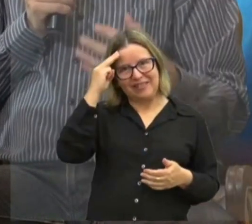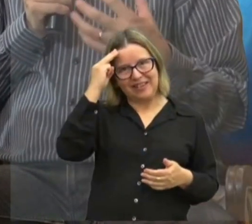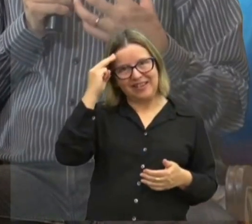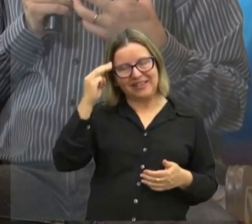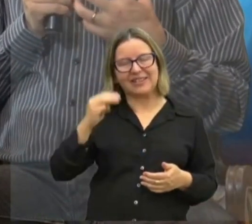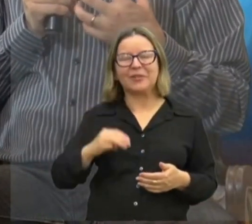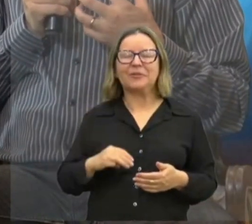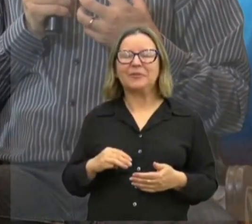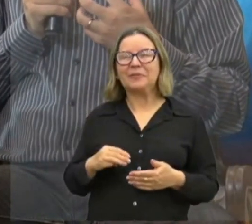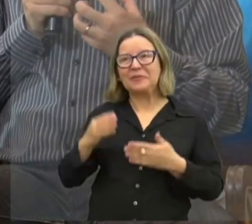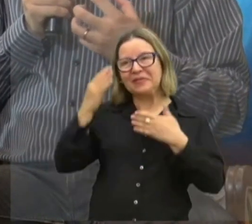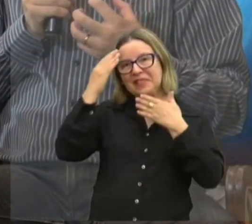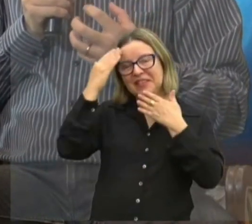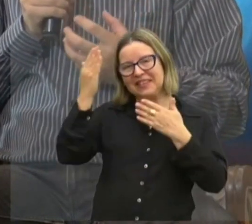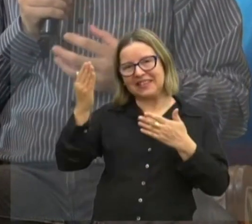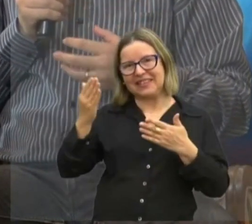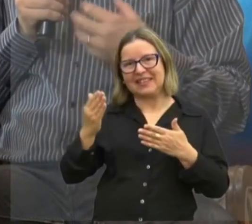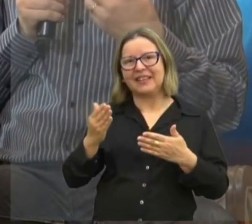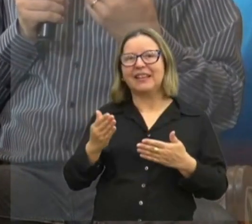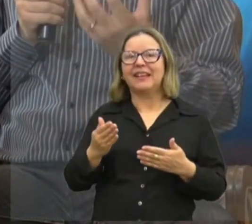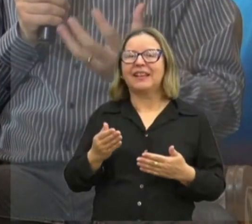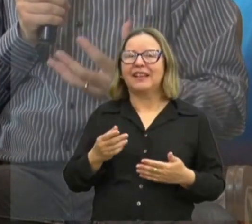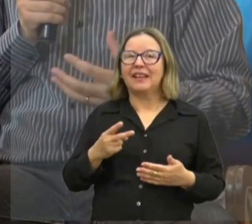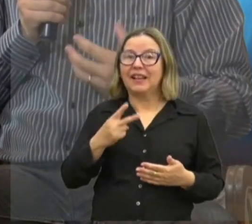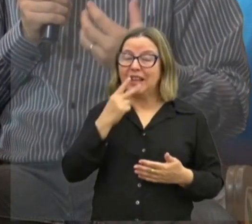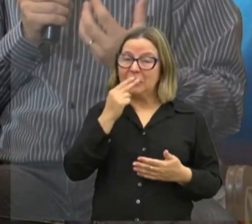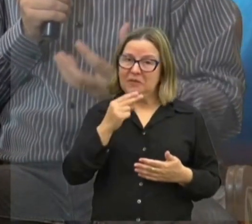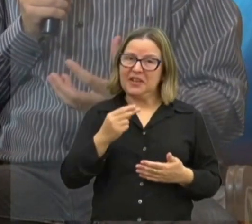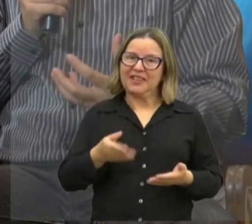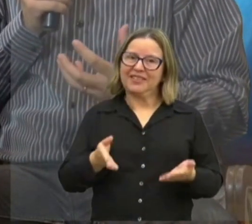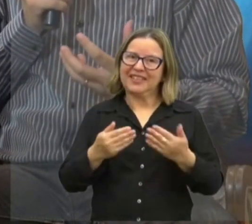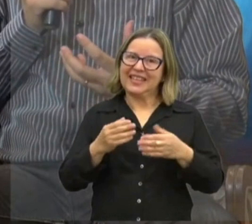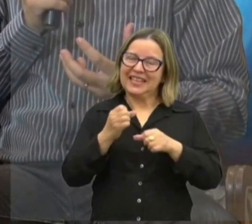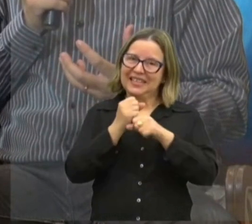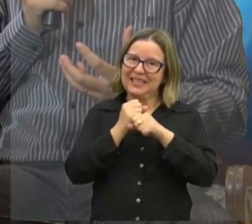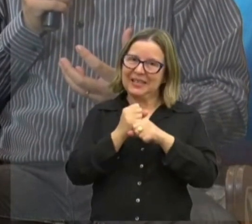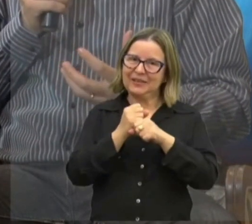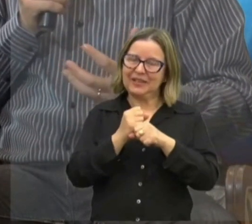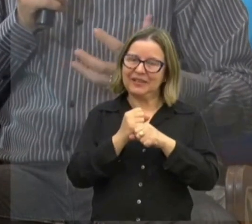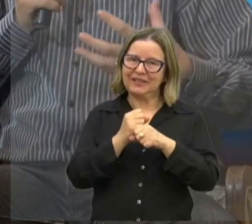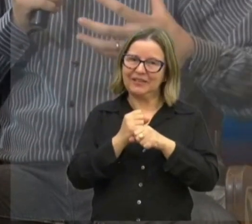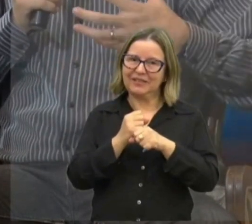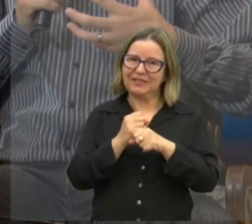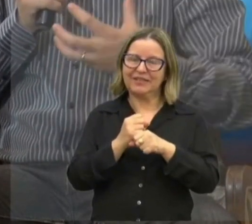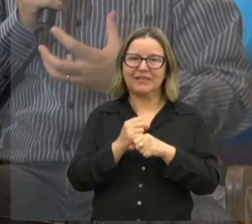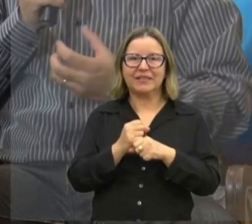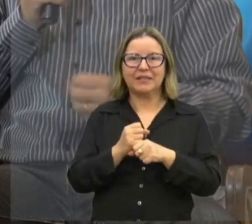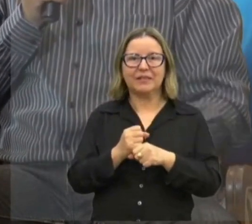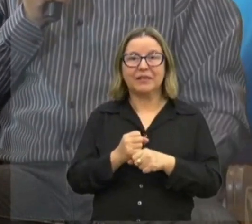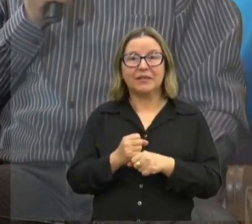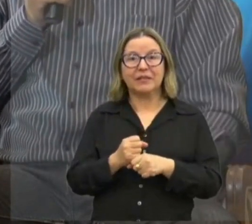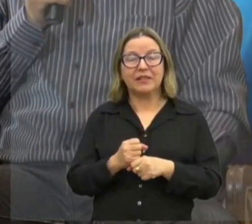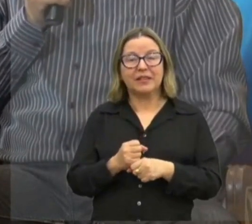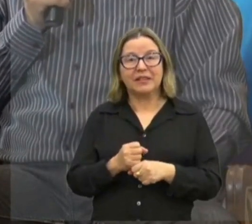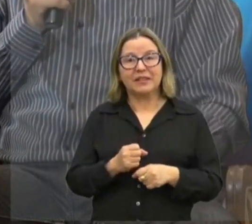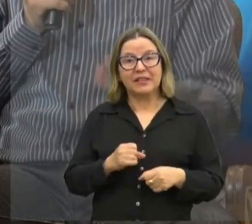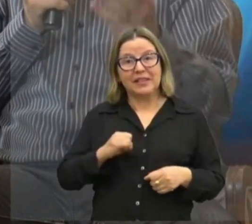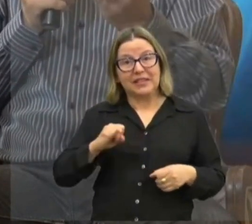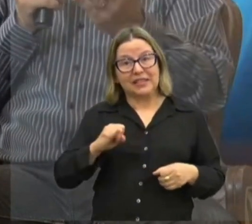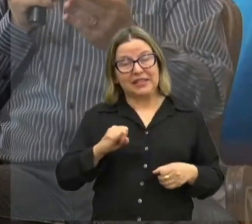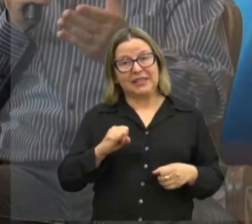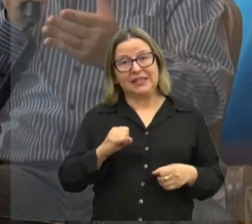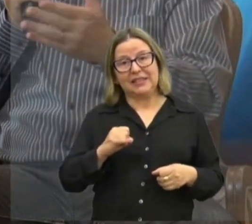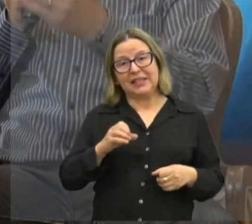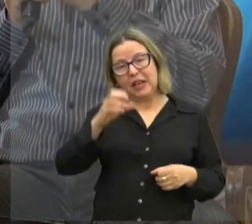que traz segurança. Quanto mais nós somos expostos à palavra de Deus, mais somos encharcados dela. Eu quero agradecer